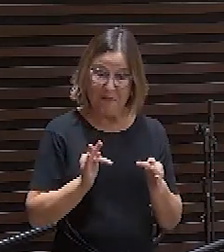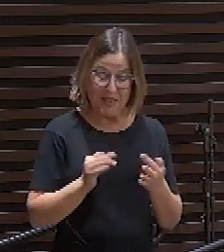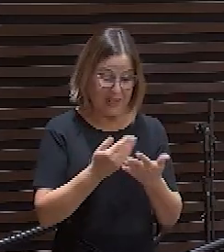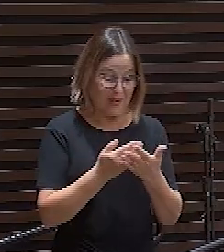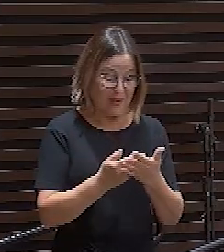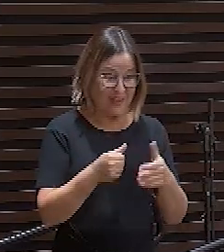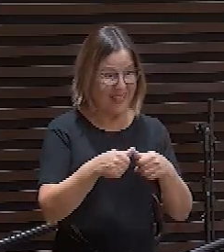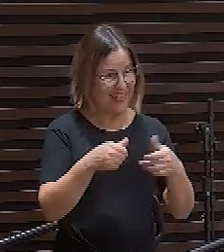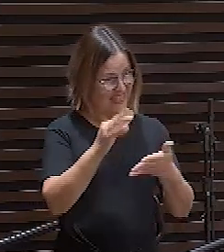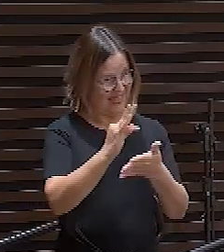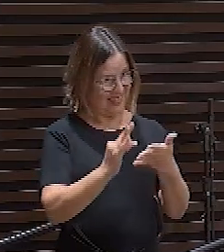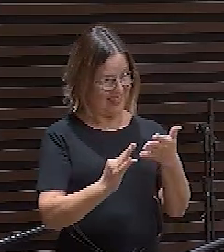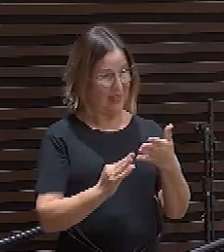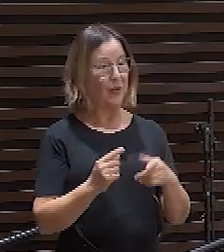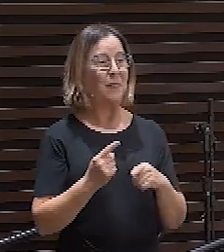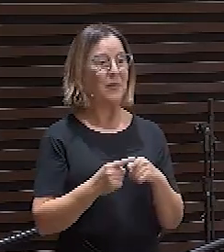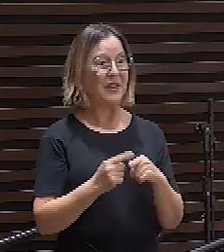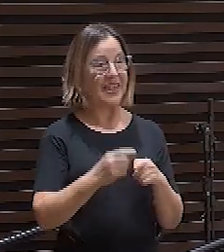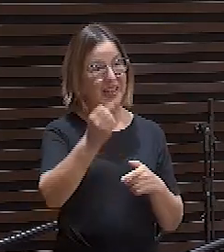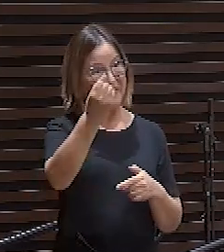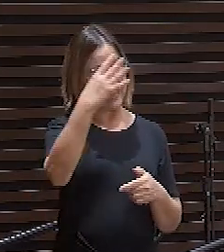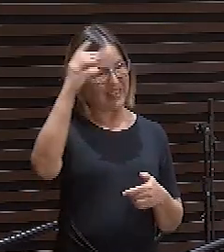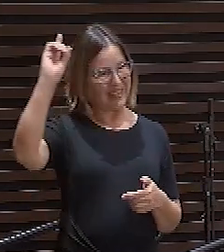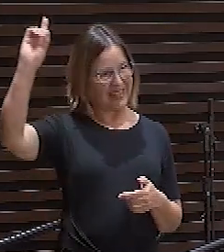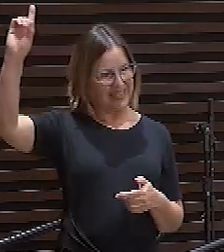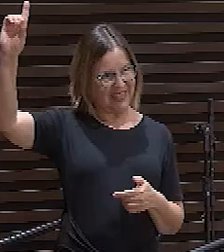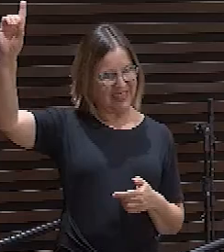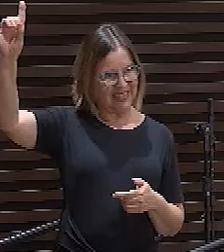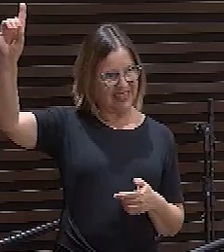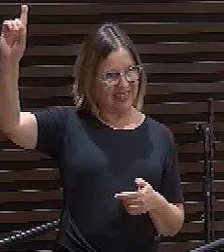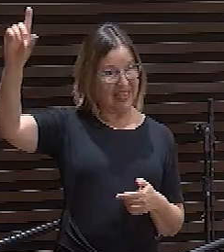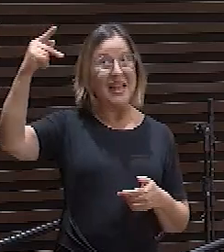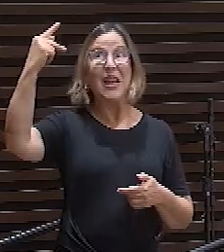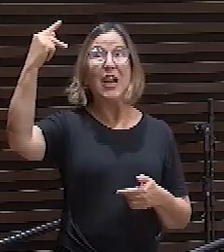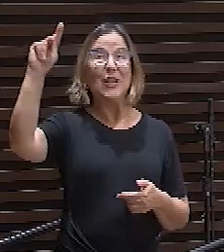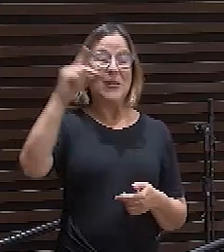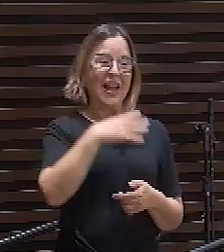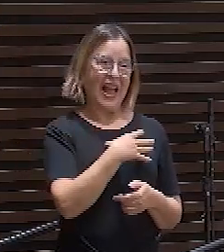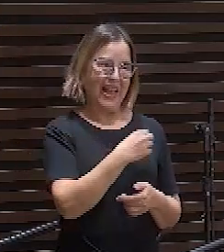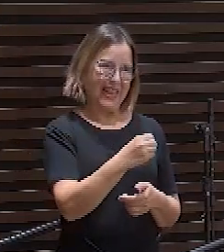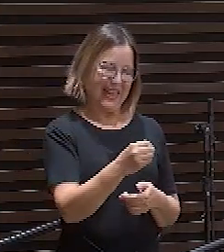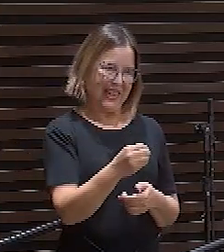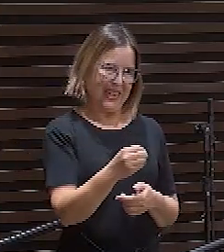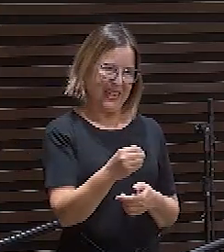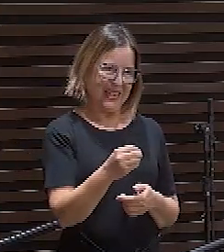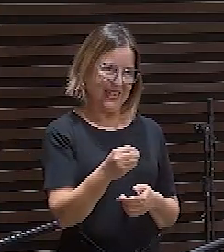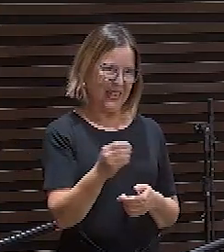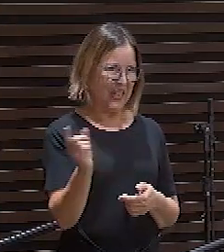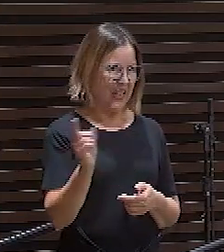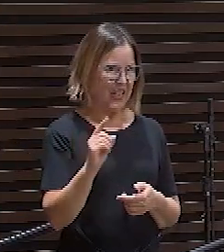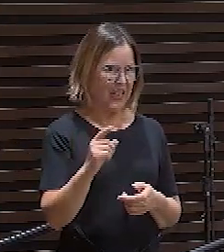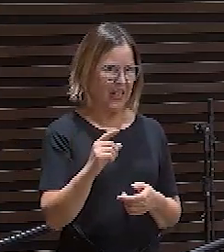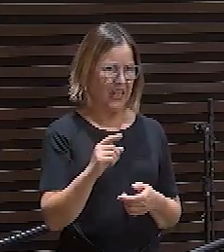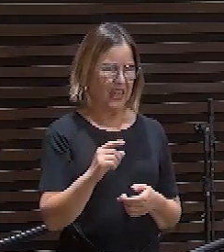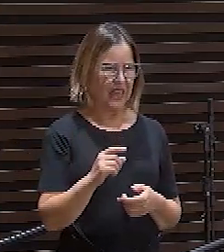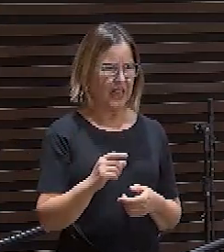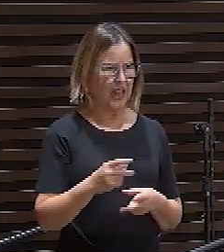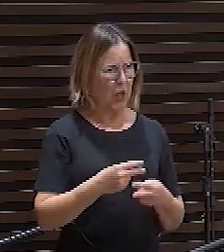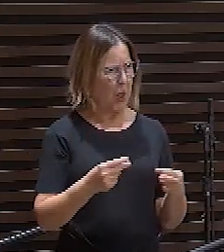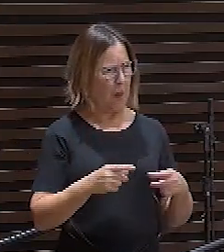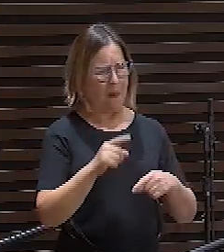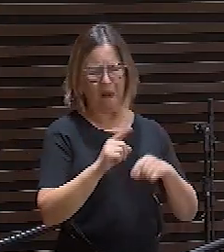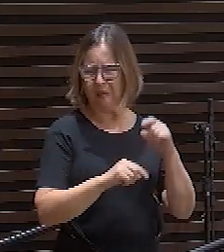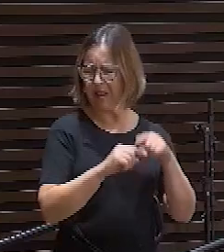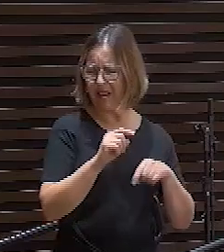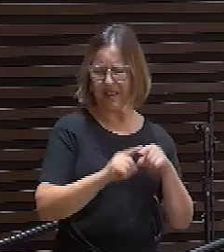porque a revelação de Deus é que a herança dele não está em bens materiais, não está em atender a oração,